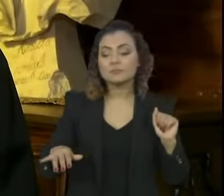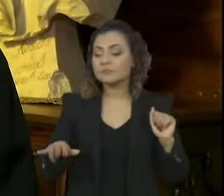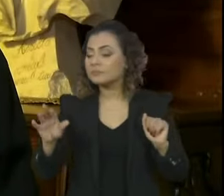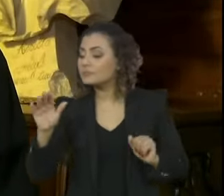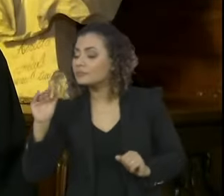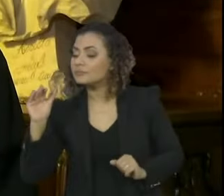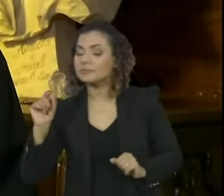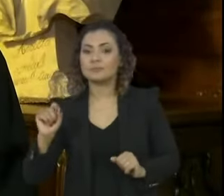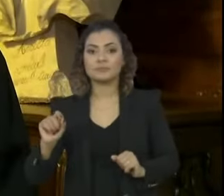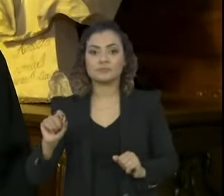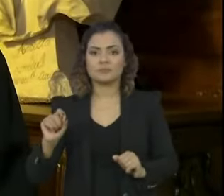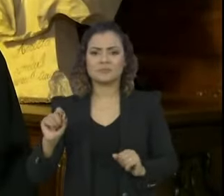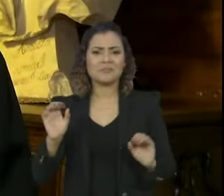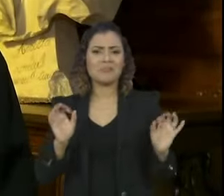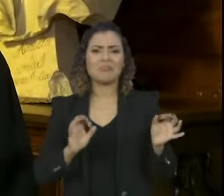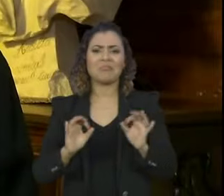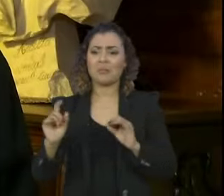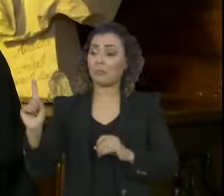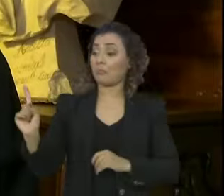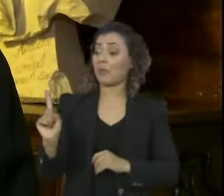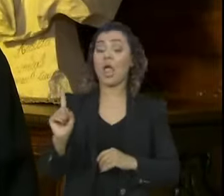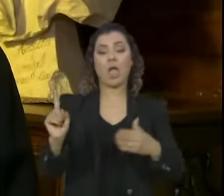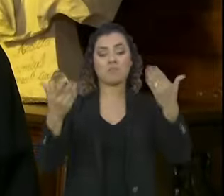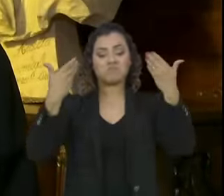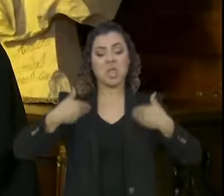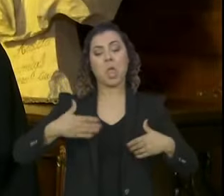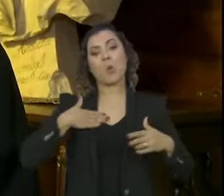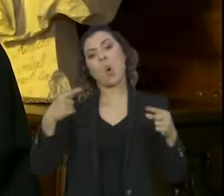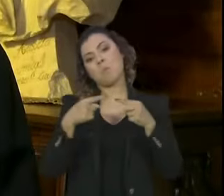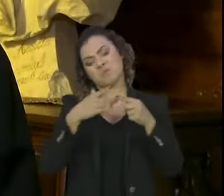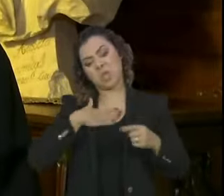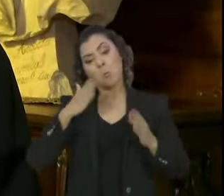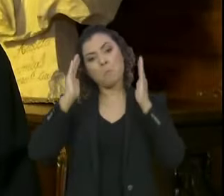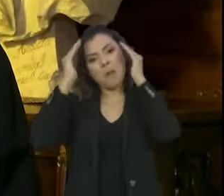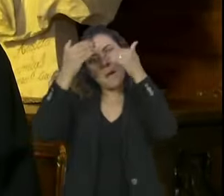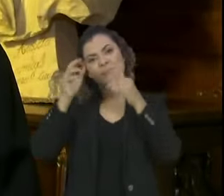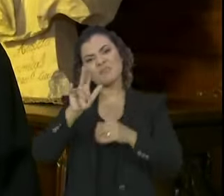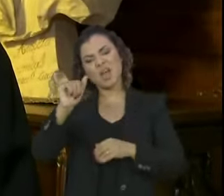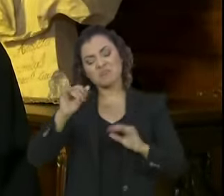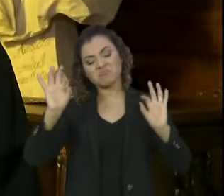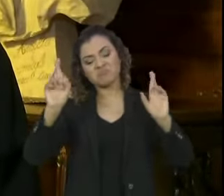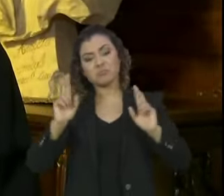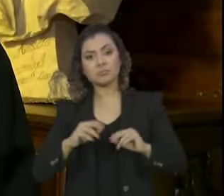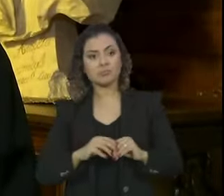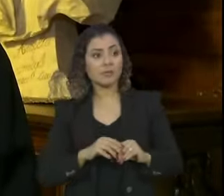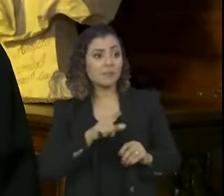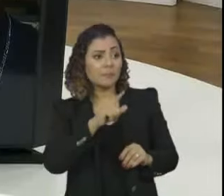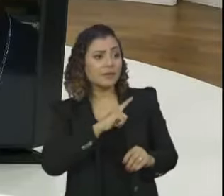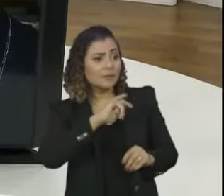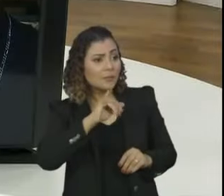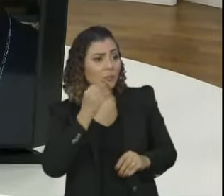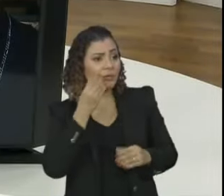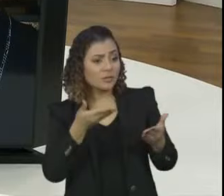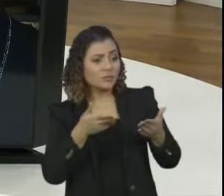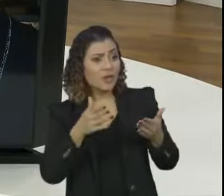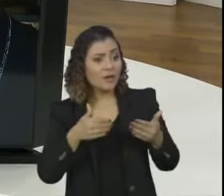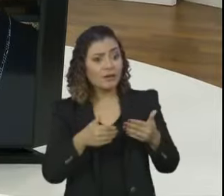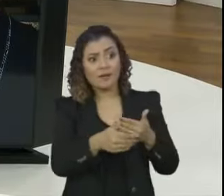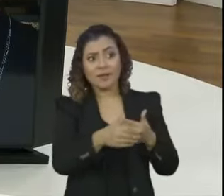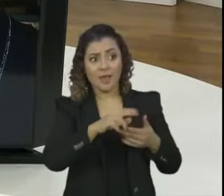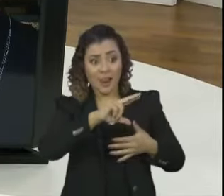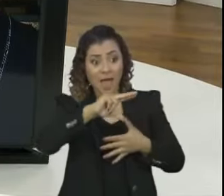Cardeal se apresenta como o papável é mas há espaço para mais um Cardeal portanto